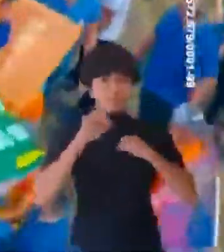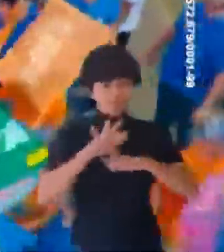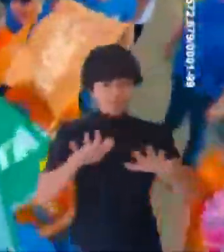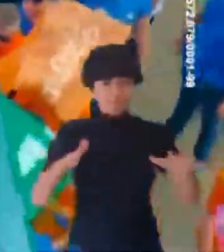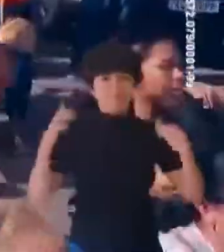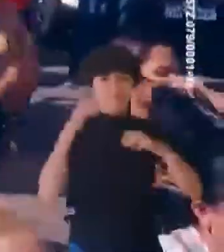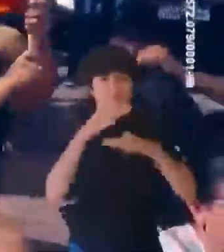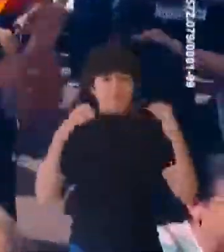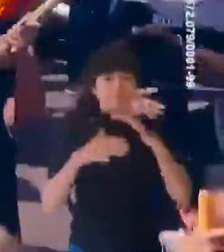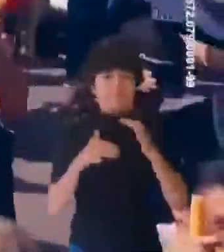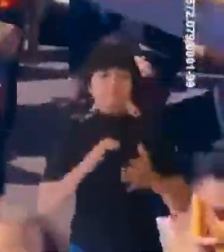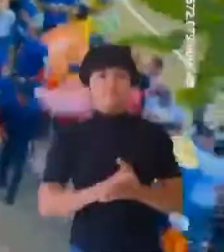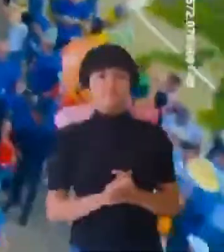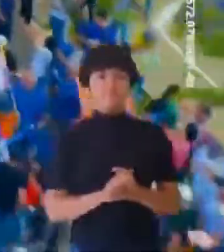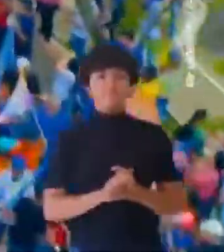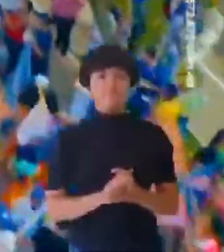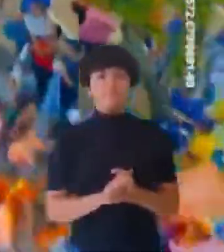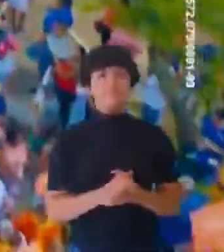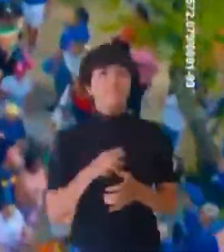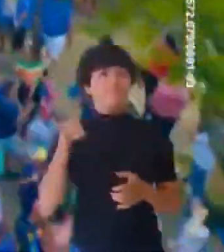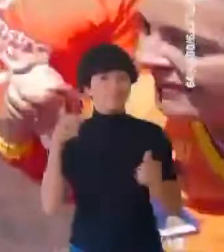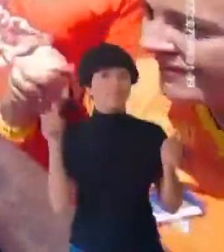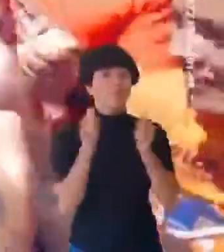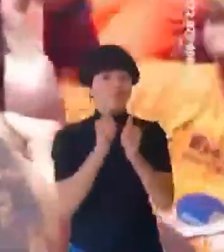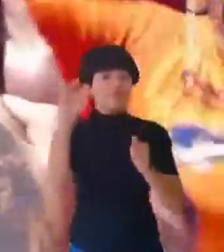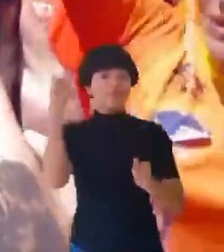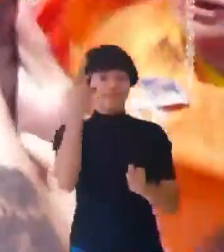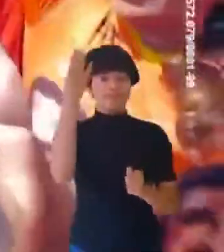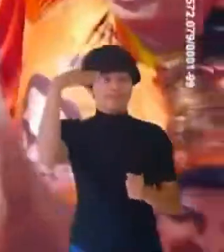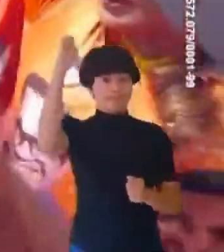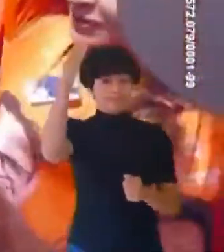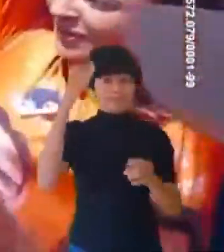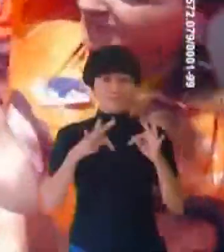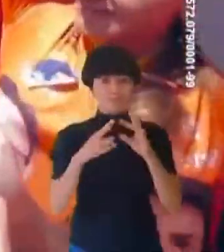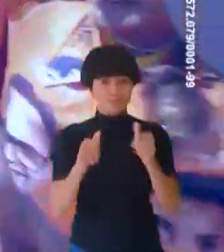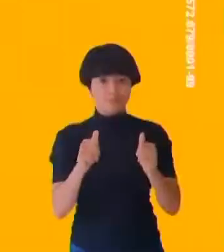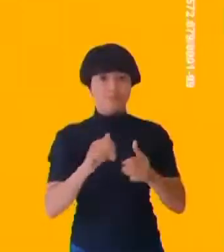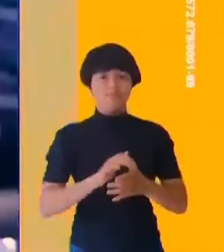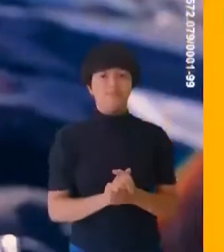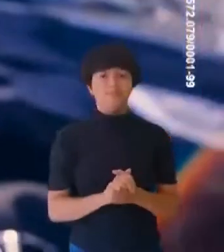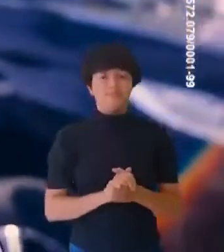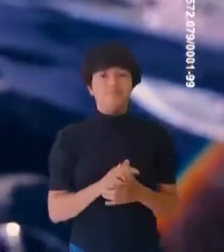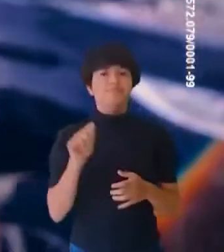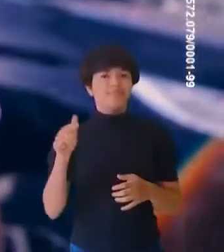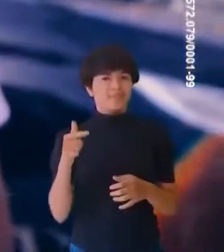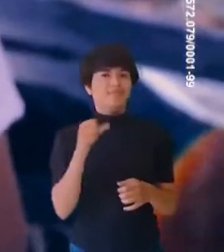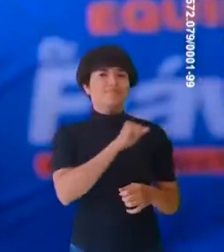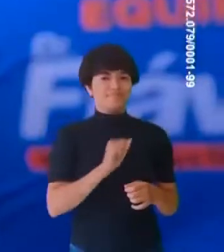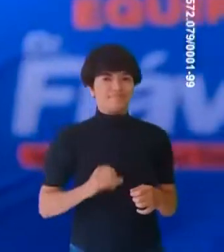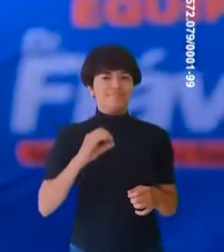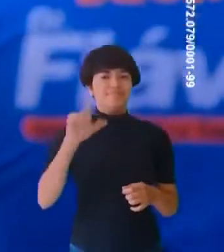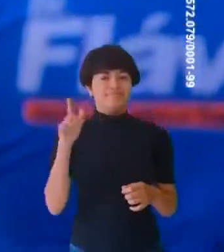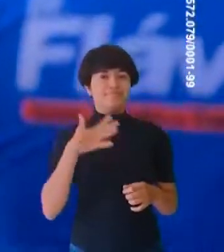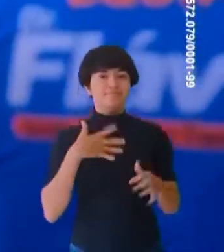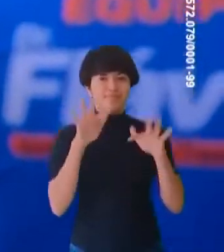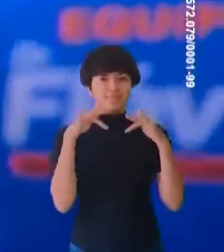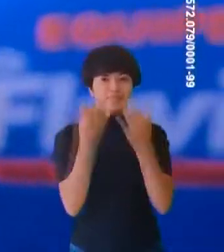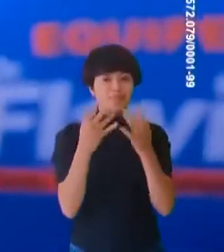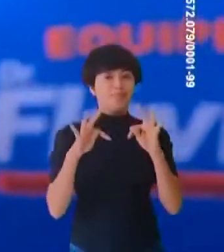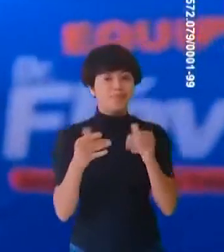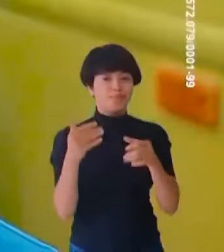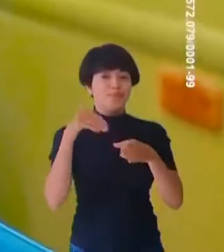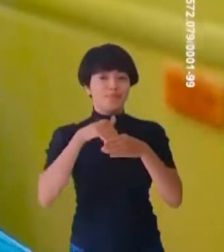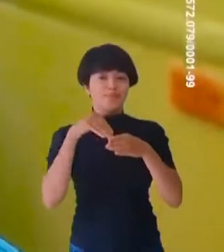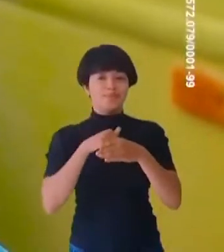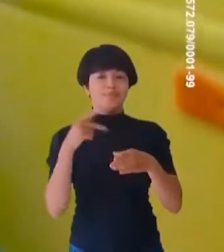tomou conta da cidade. E pioneiro estava lá com Hélder pelo Pará inteiro. Pioneiro, senador, claro. E a família, todo mundo